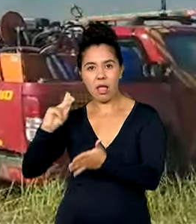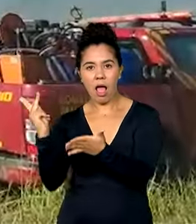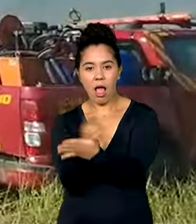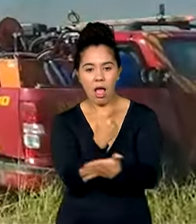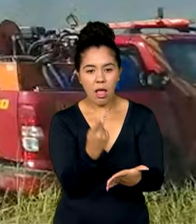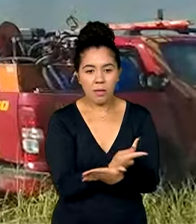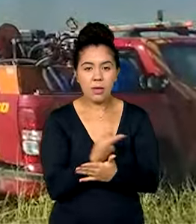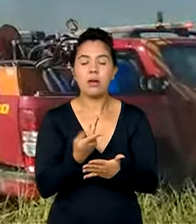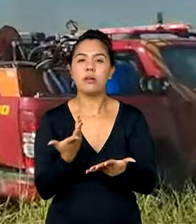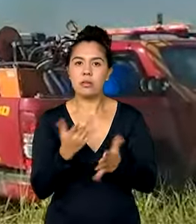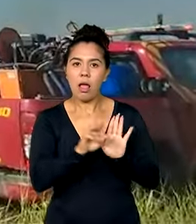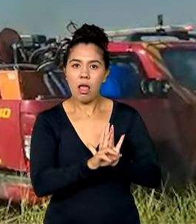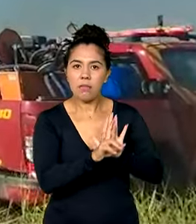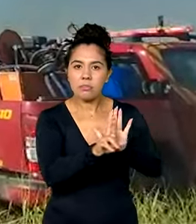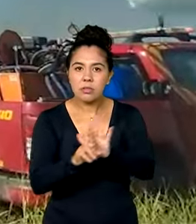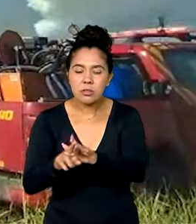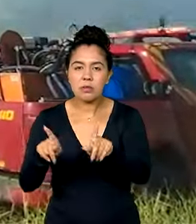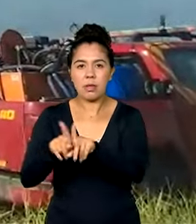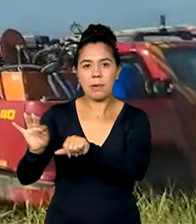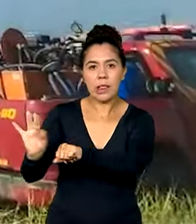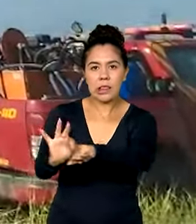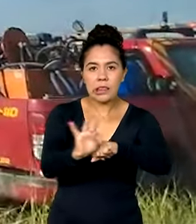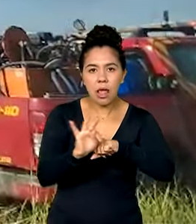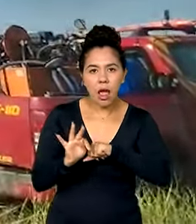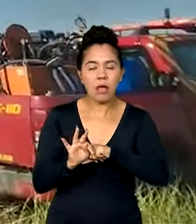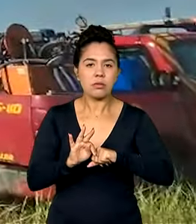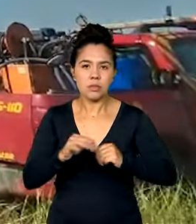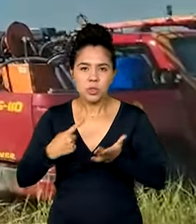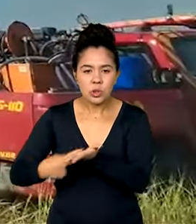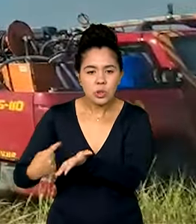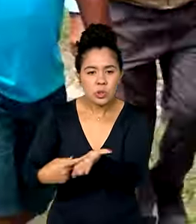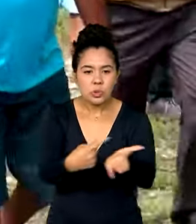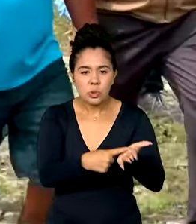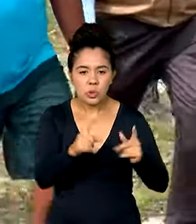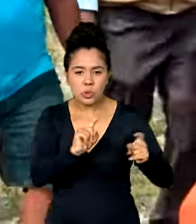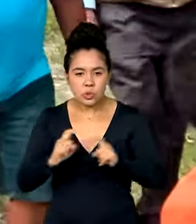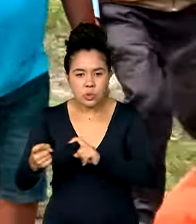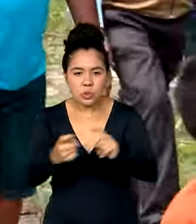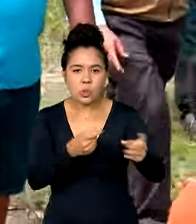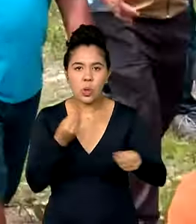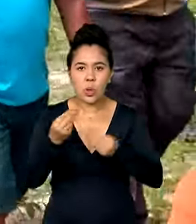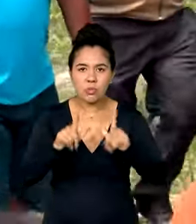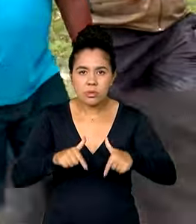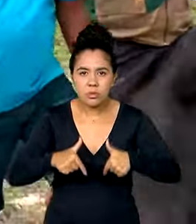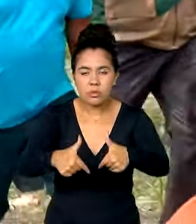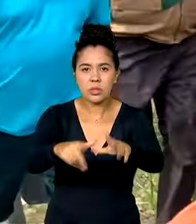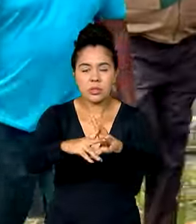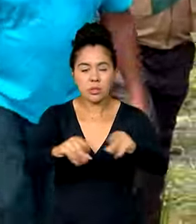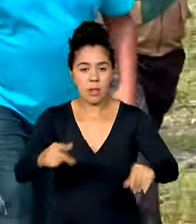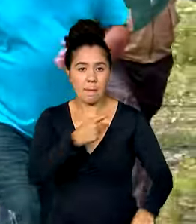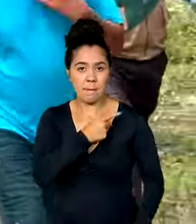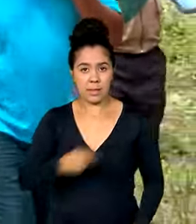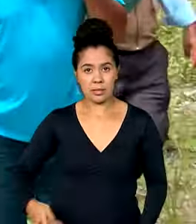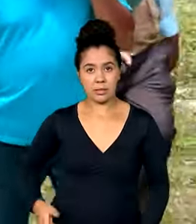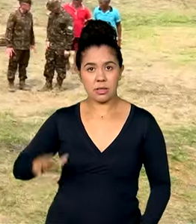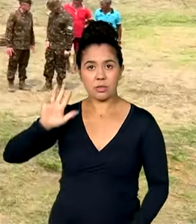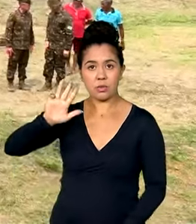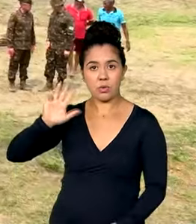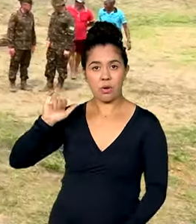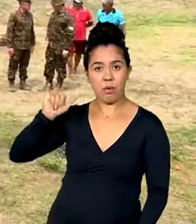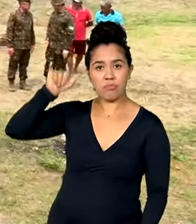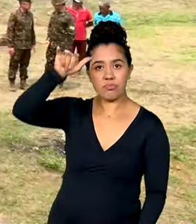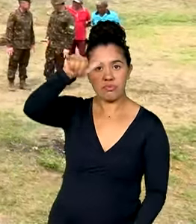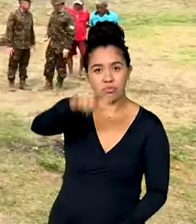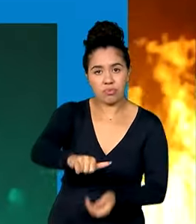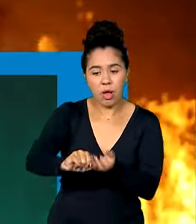e técnicos definem ações de combate aos efeitos climáticos. O presidente Lula foi ao Pantanal e ao Amazonas